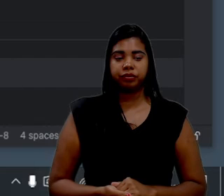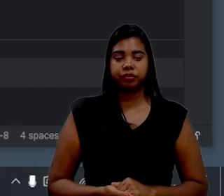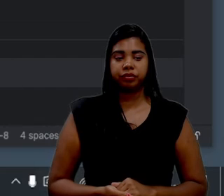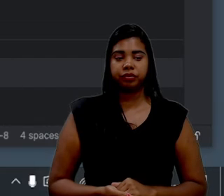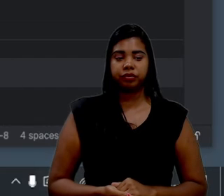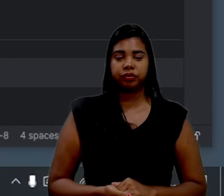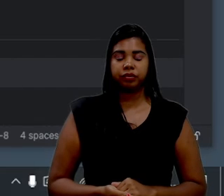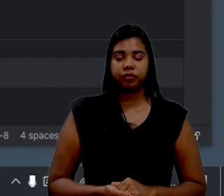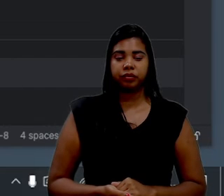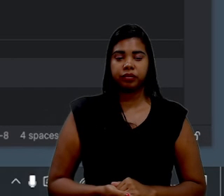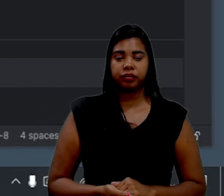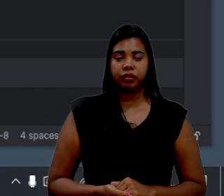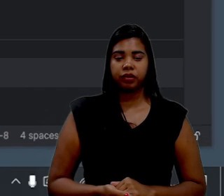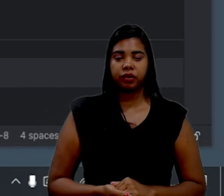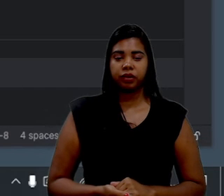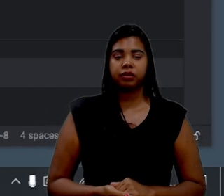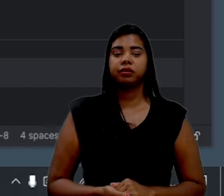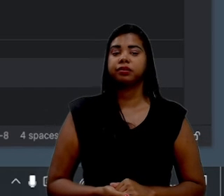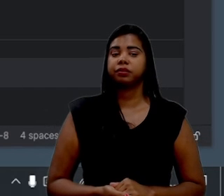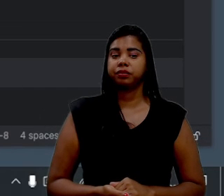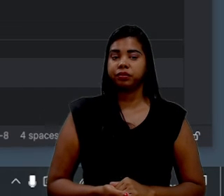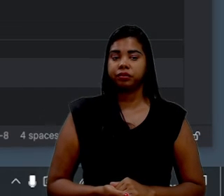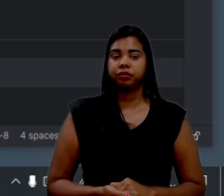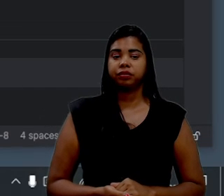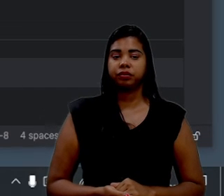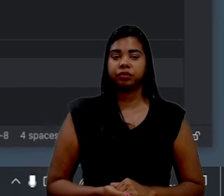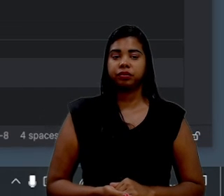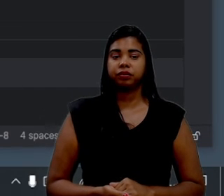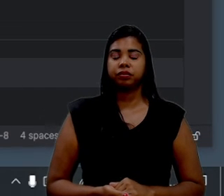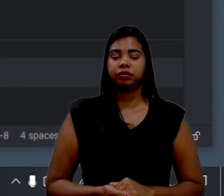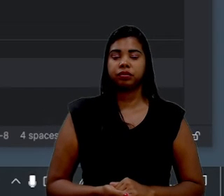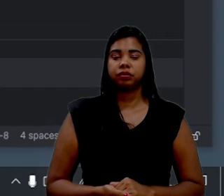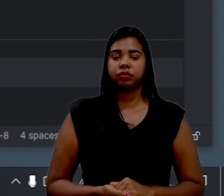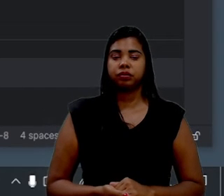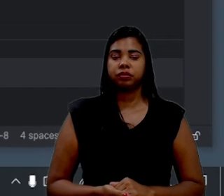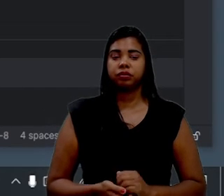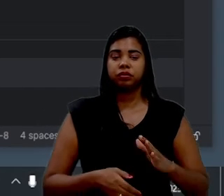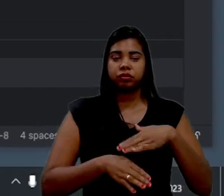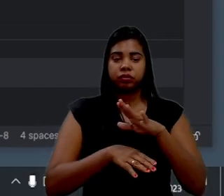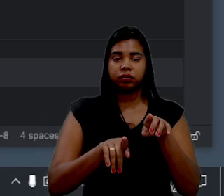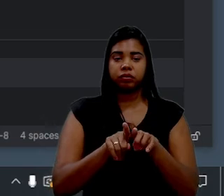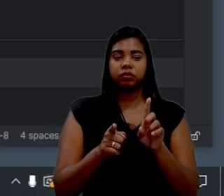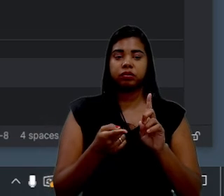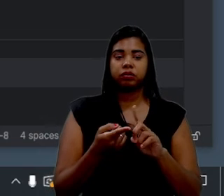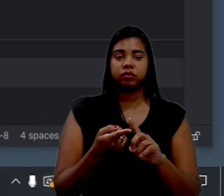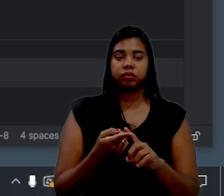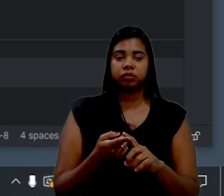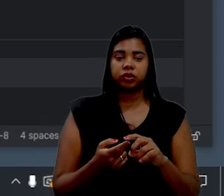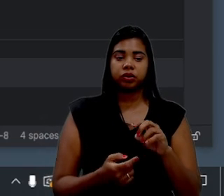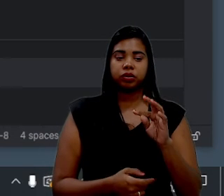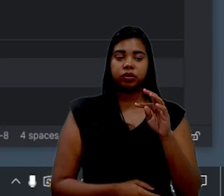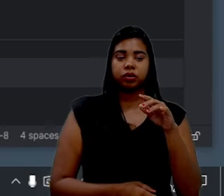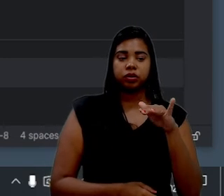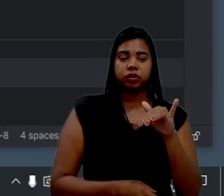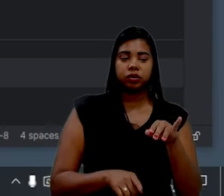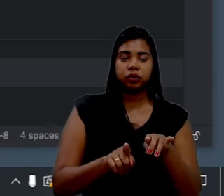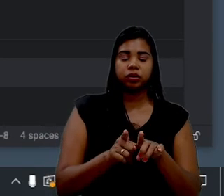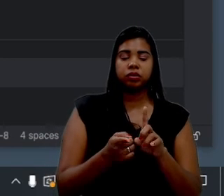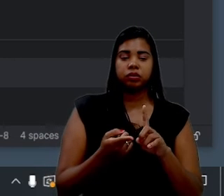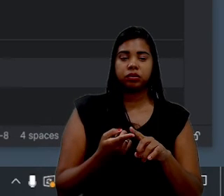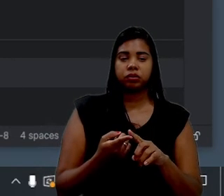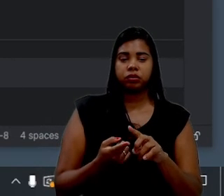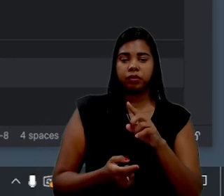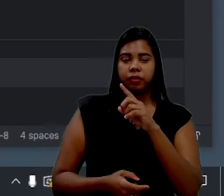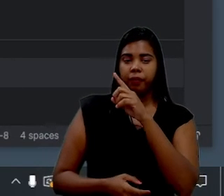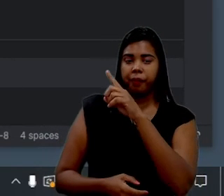Vou botar como form 2 aqui só para fins didáticos, tá, gente? Mas o nome é forms.py. Então o que que vamos colocar